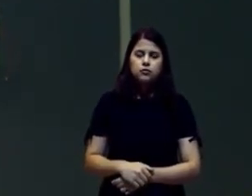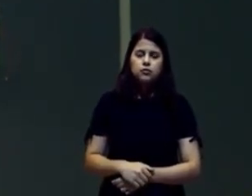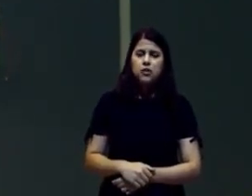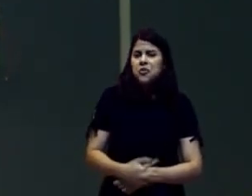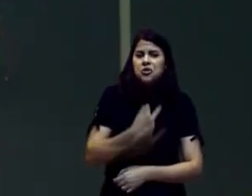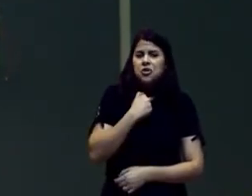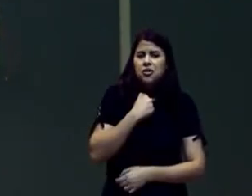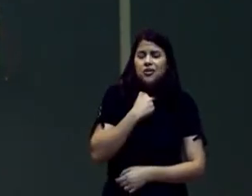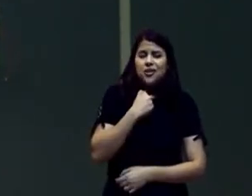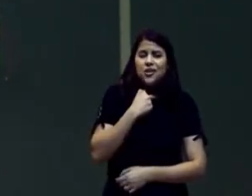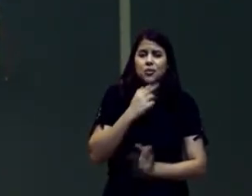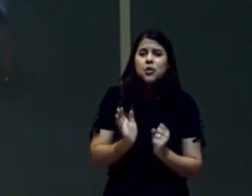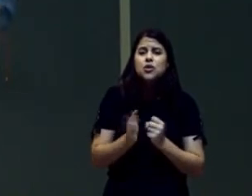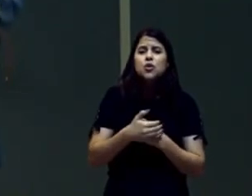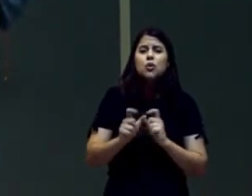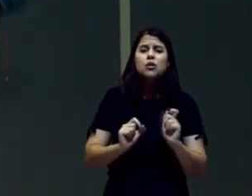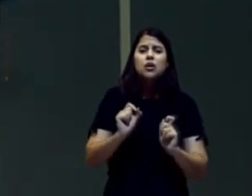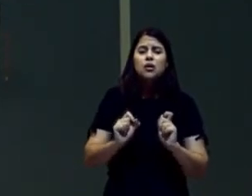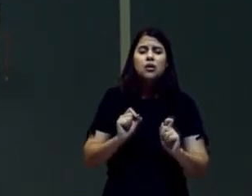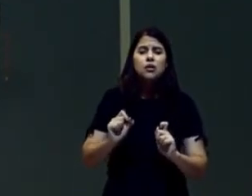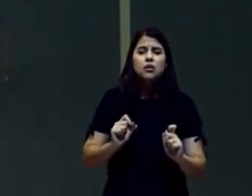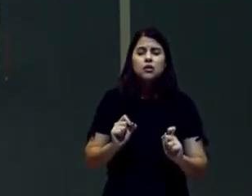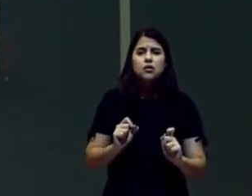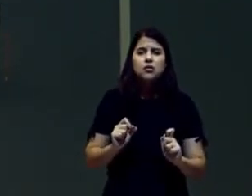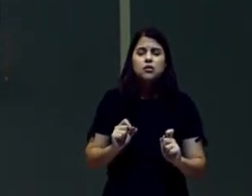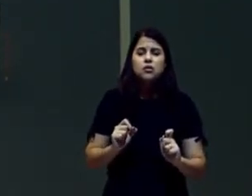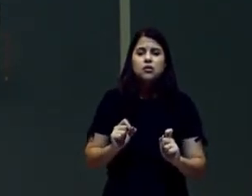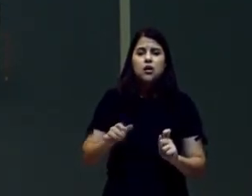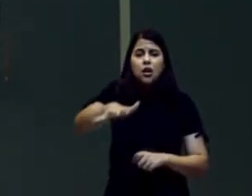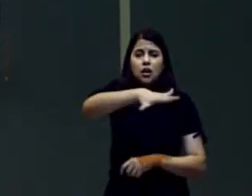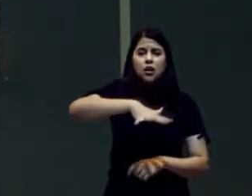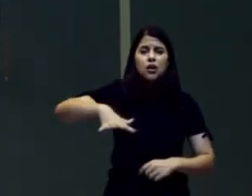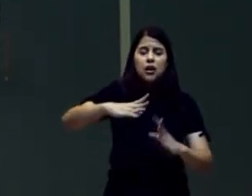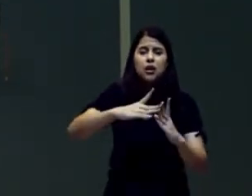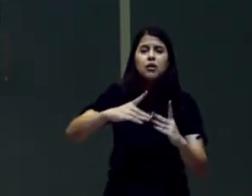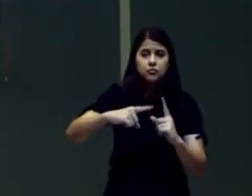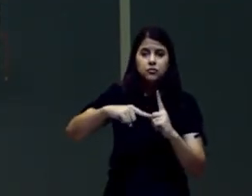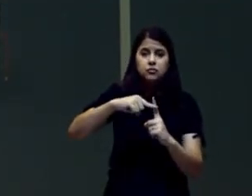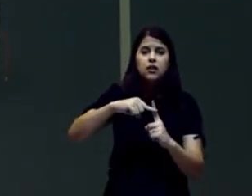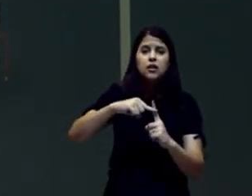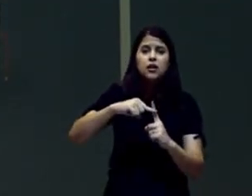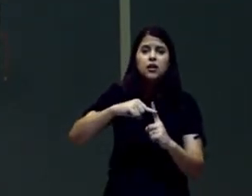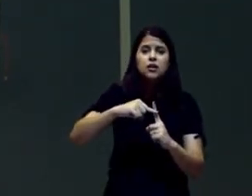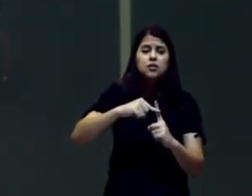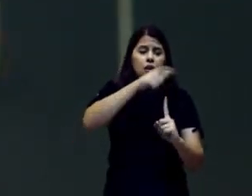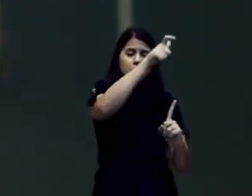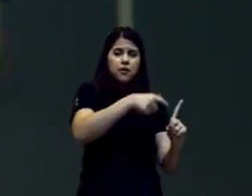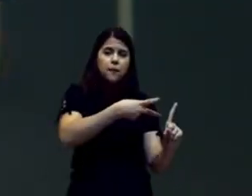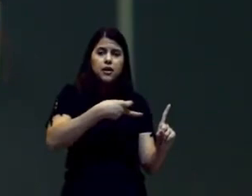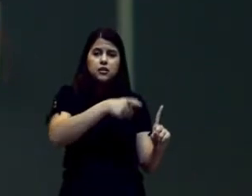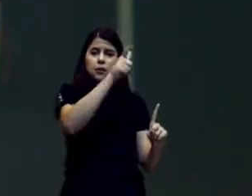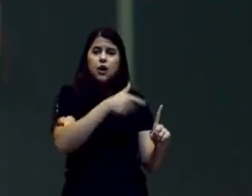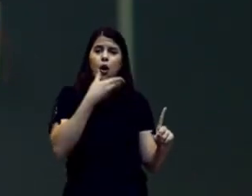não posso ocultar o fato de que a maior visão que a igreja tem de Paulo é do Paulo missionário. É do Paulo